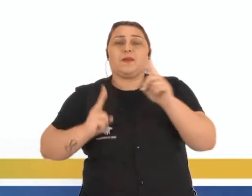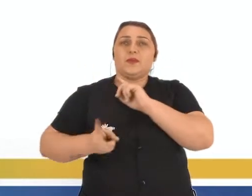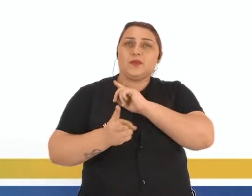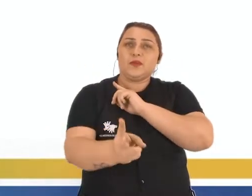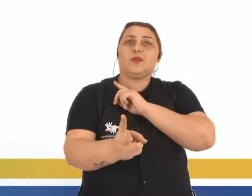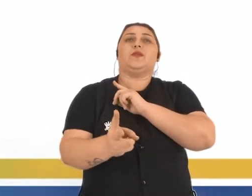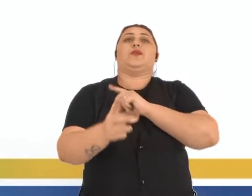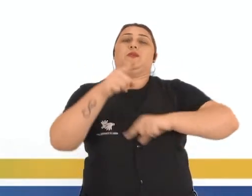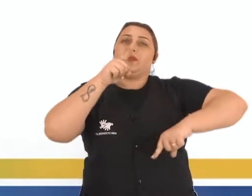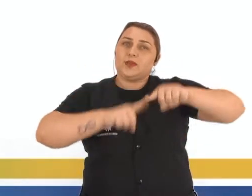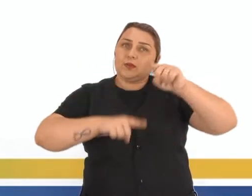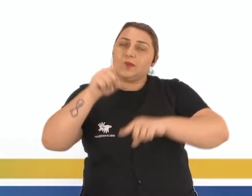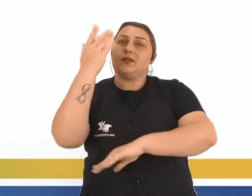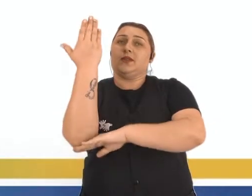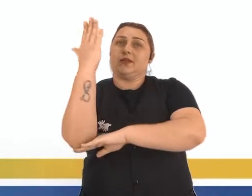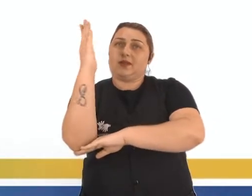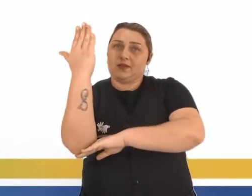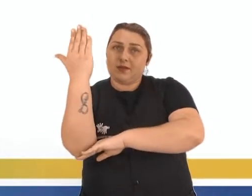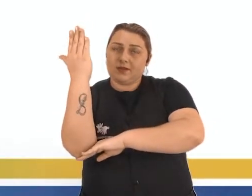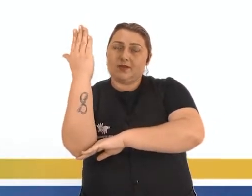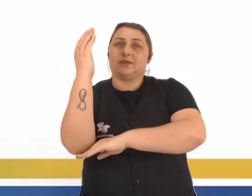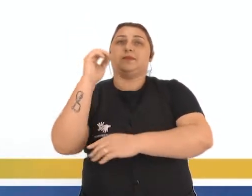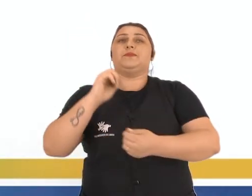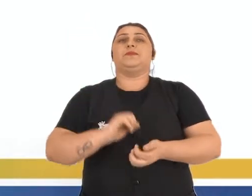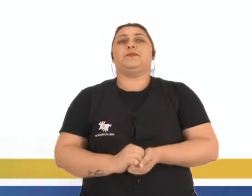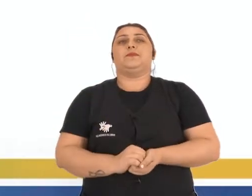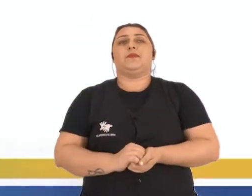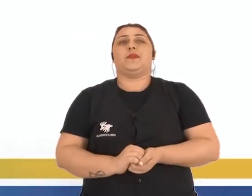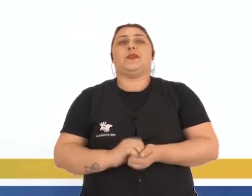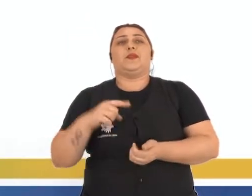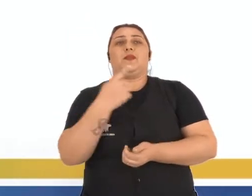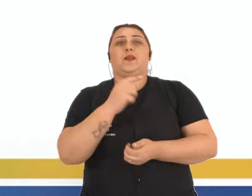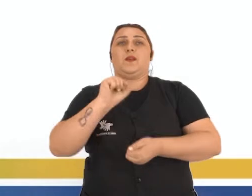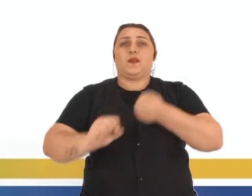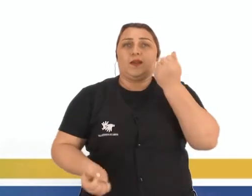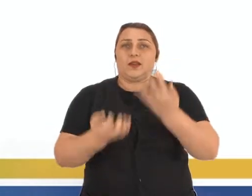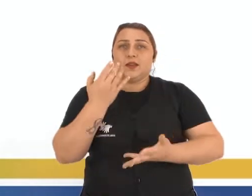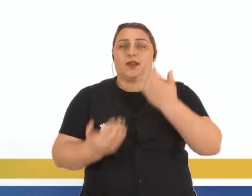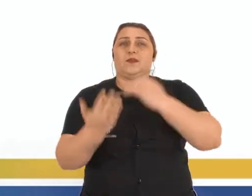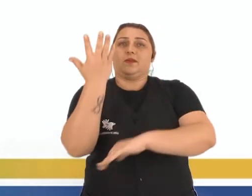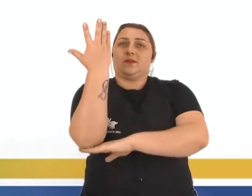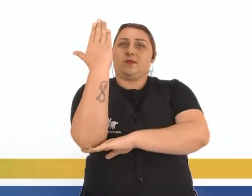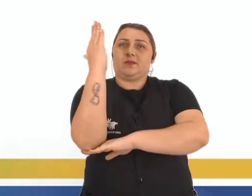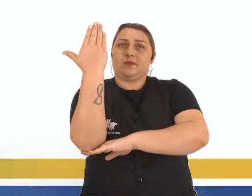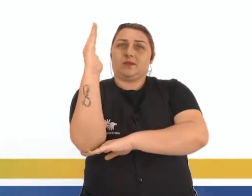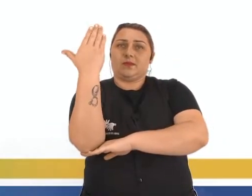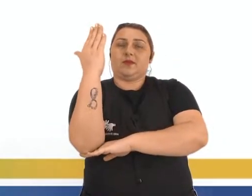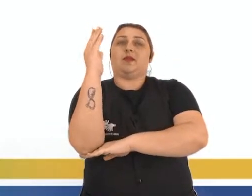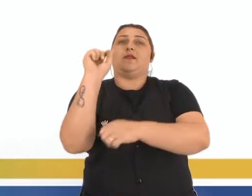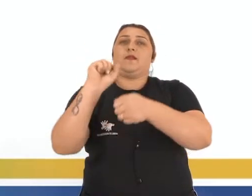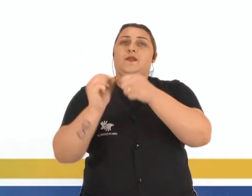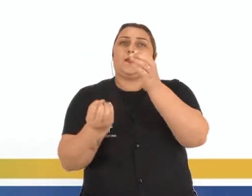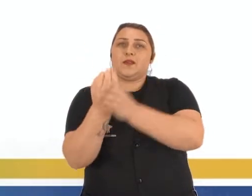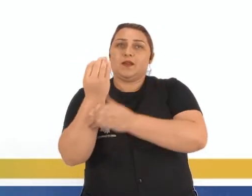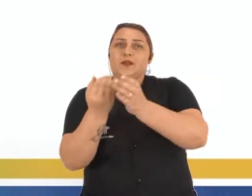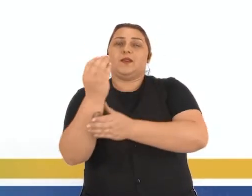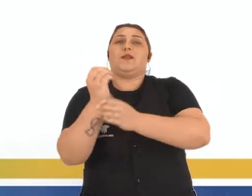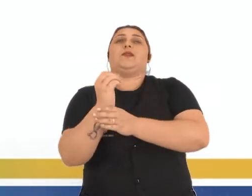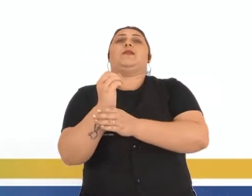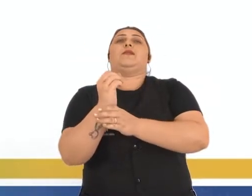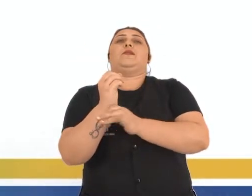sendo a madeira com a mesma constituição. Quando a gente queima uma madeira, a gente está produzindo uma reação